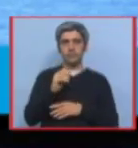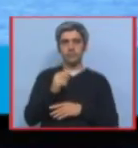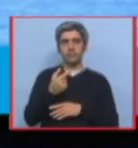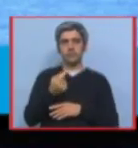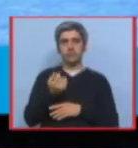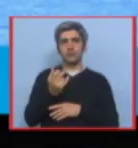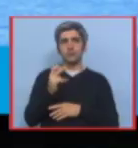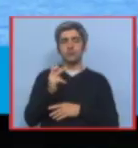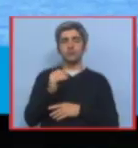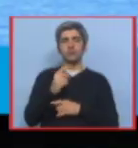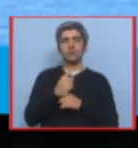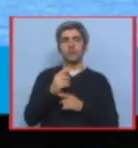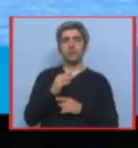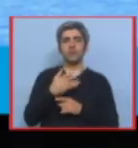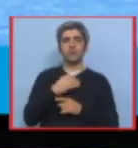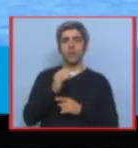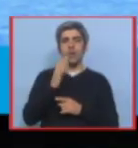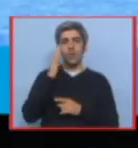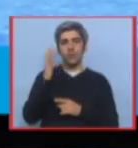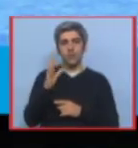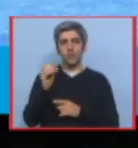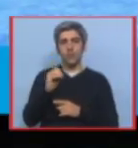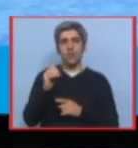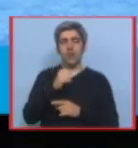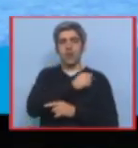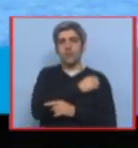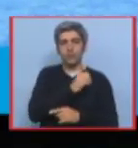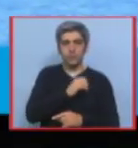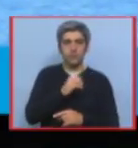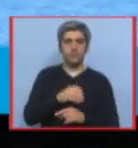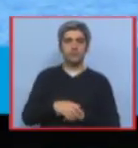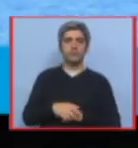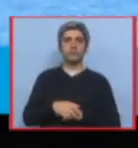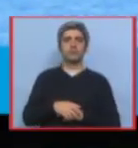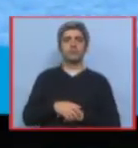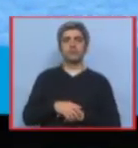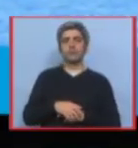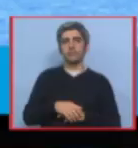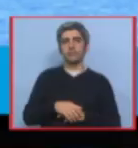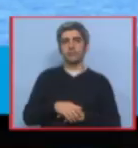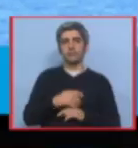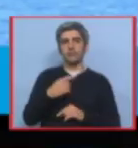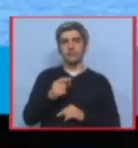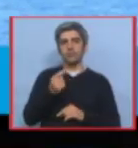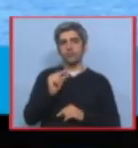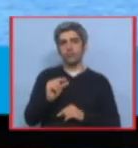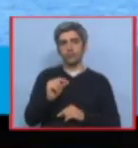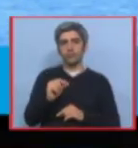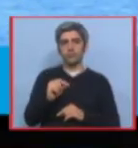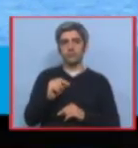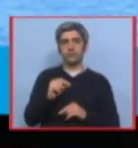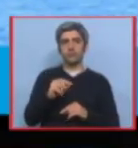esteiras, porque os frades não tinham hotéis, nem tinham casas, então Se tinham um bocado